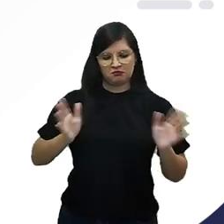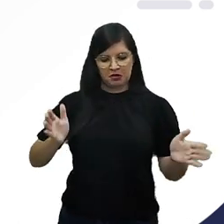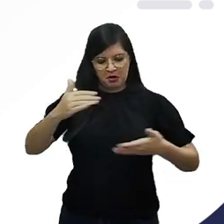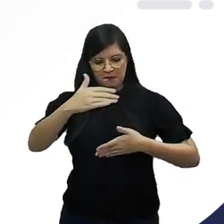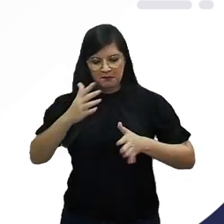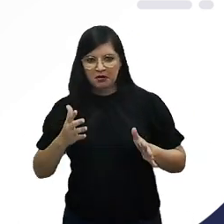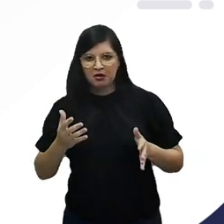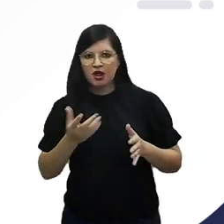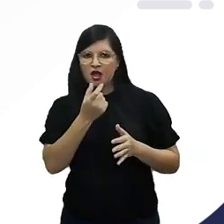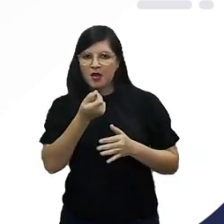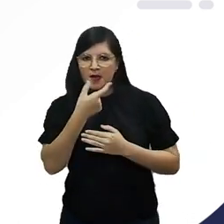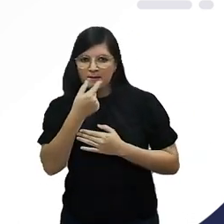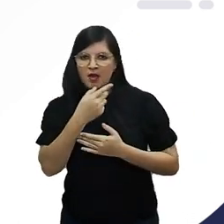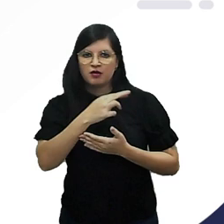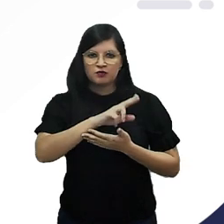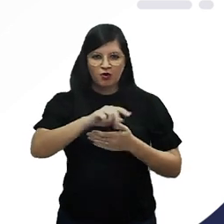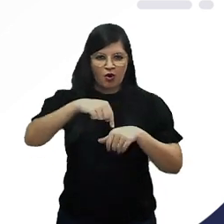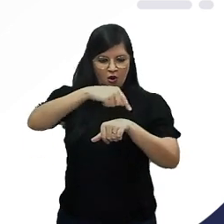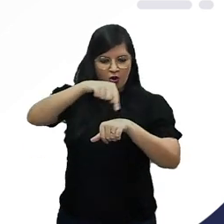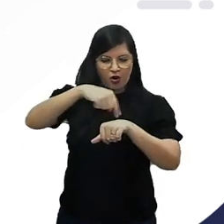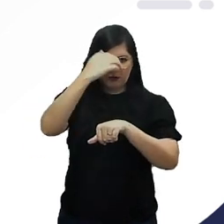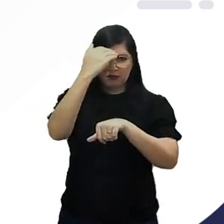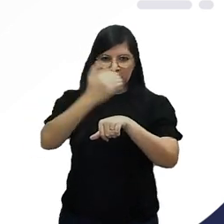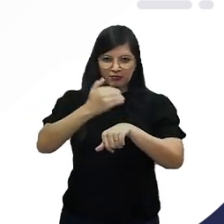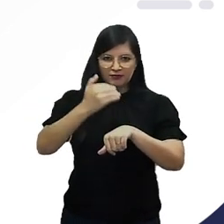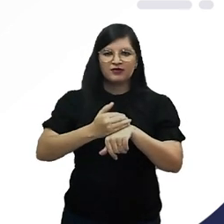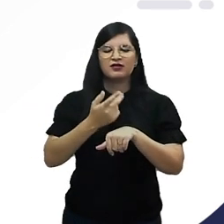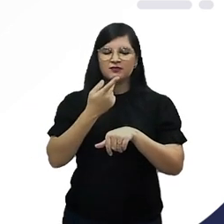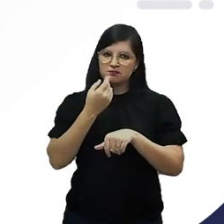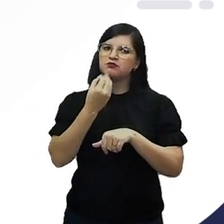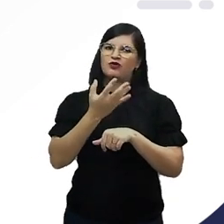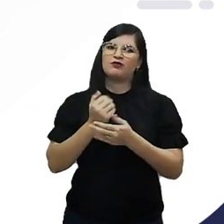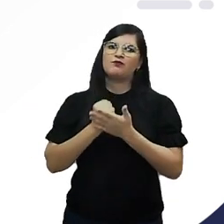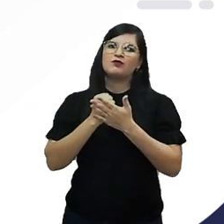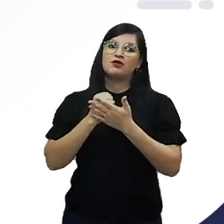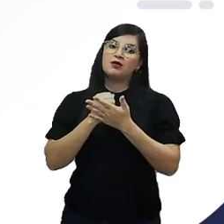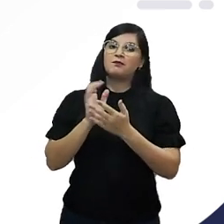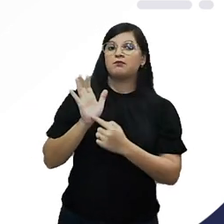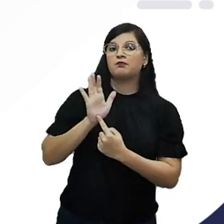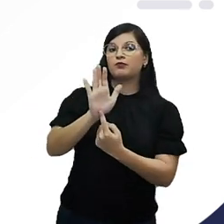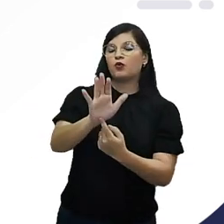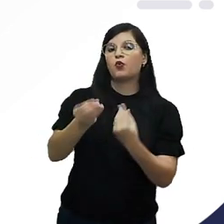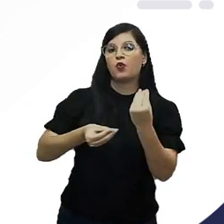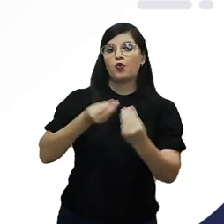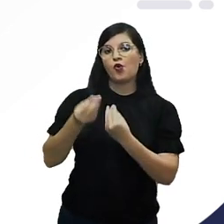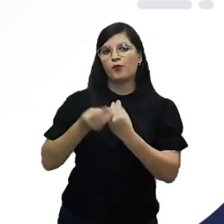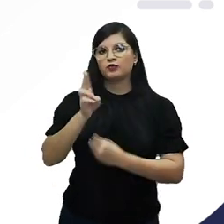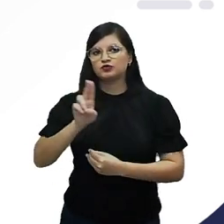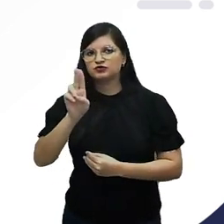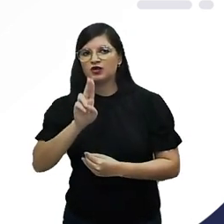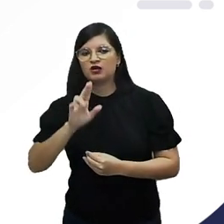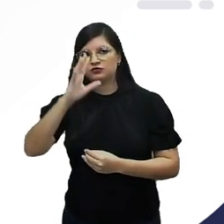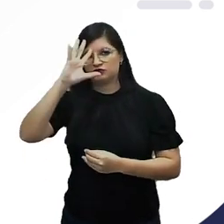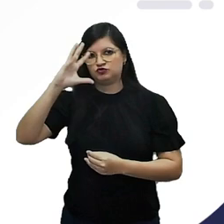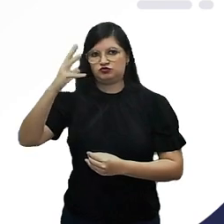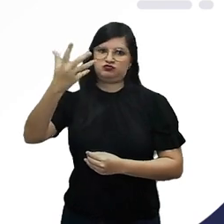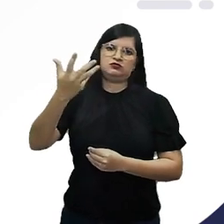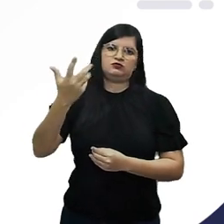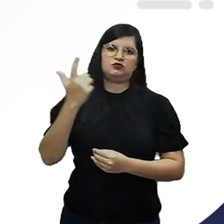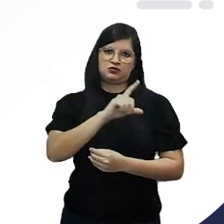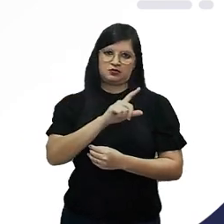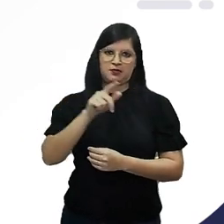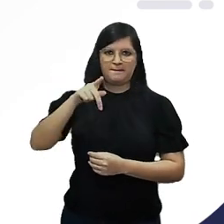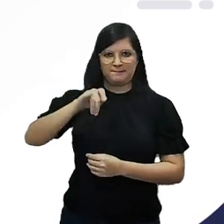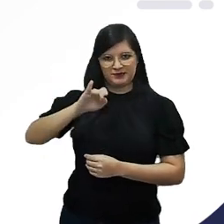com a quantidade de remédios, com os horários e tal. Então, está mostrando como funciona, está mostrando como é a execução dessa sua solução. Um bom